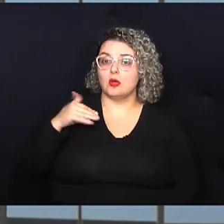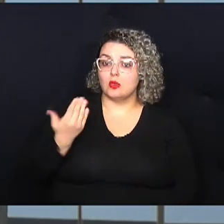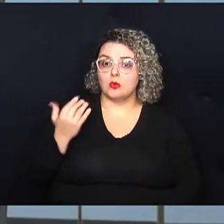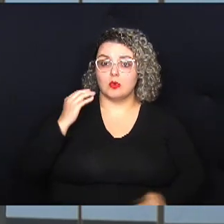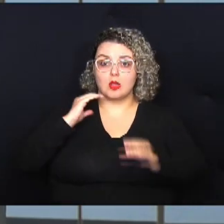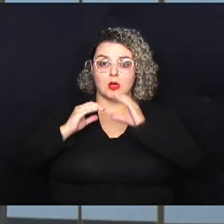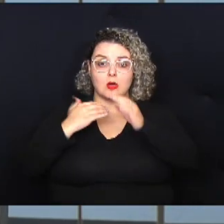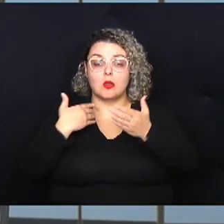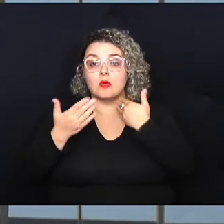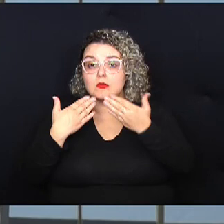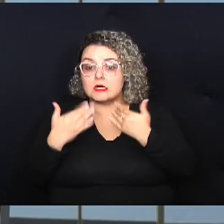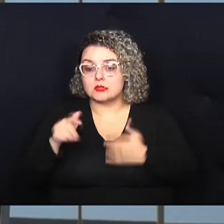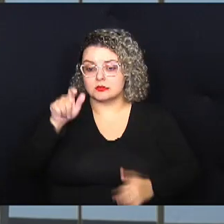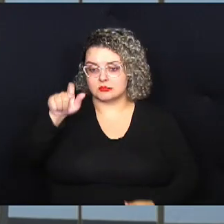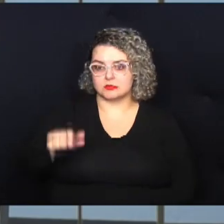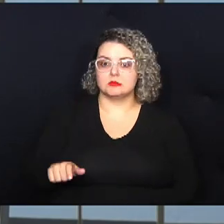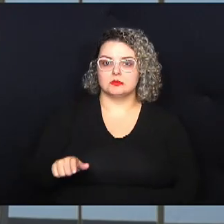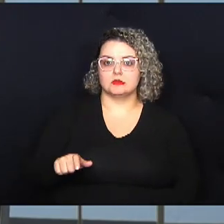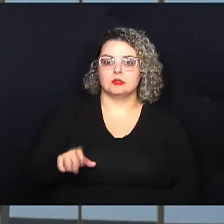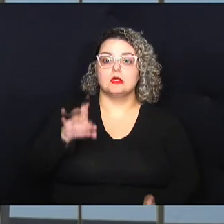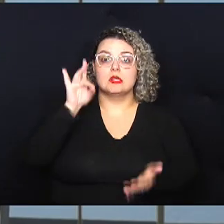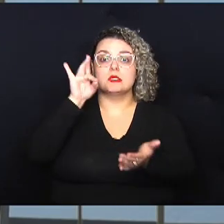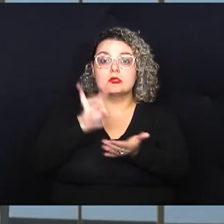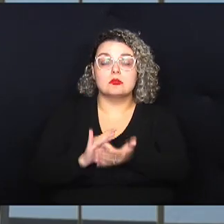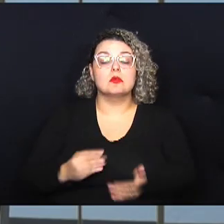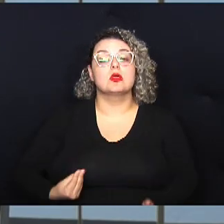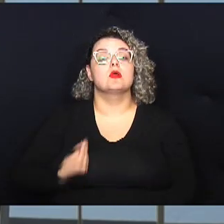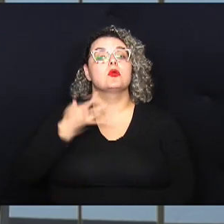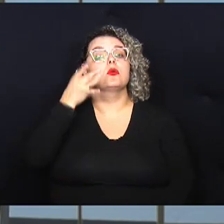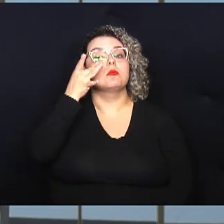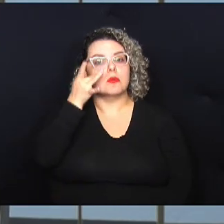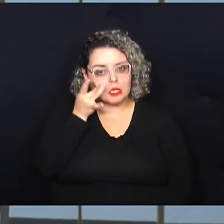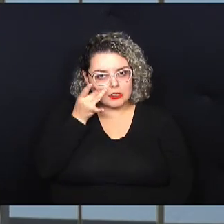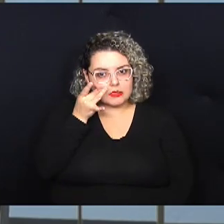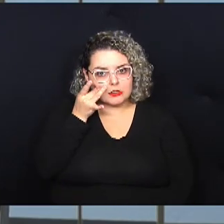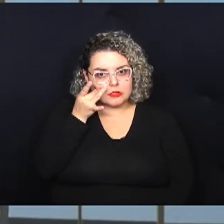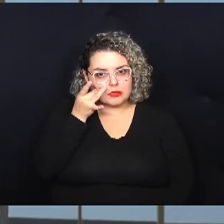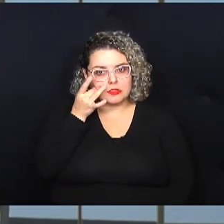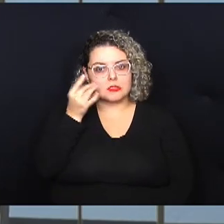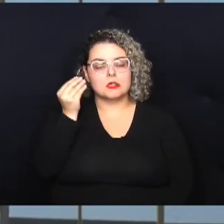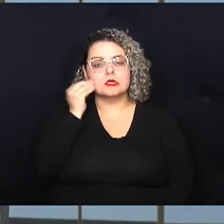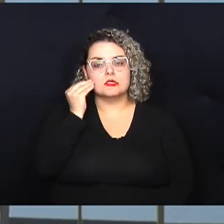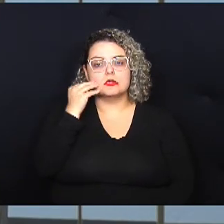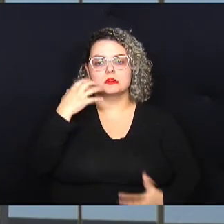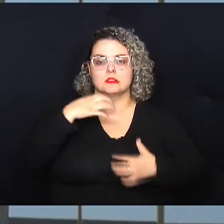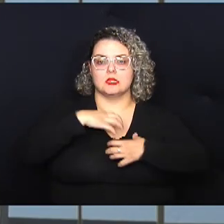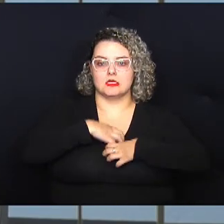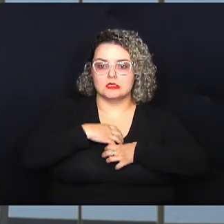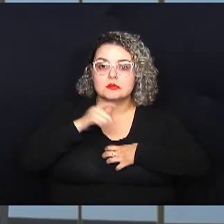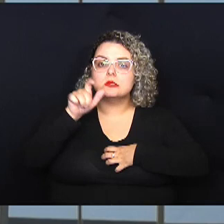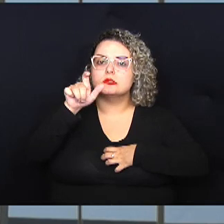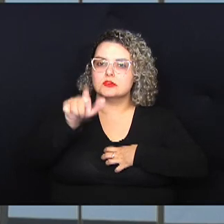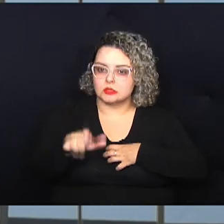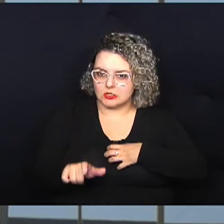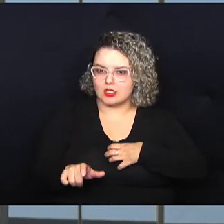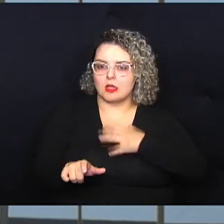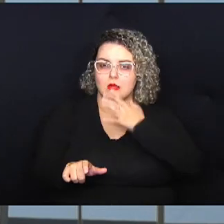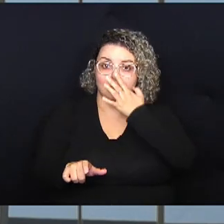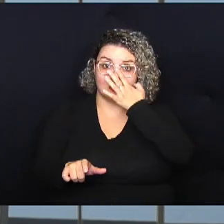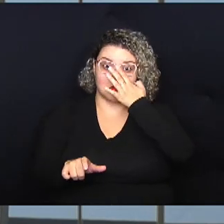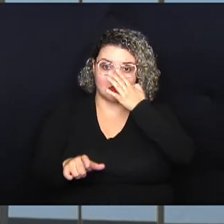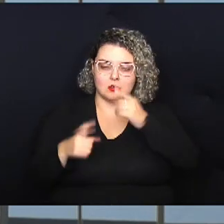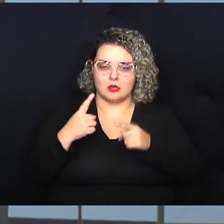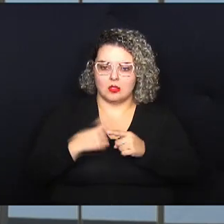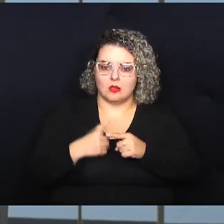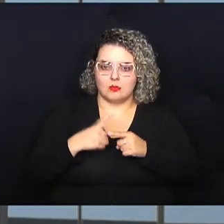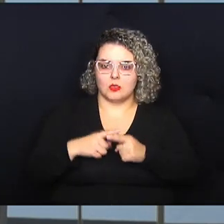comunicando com alguém, esteja realmente presente. Tenta sentir aquela pessoa, né? Porque nós